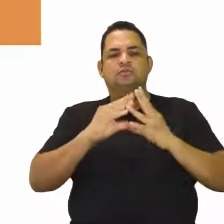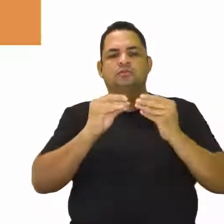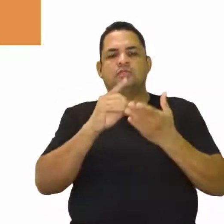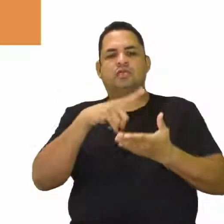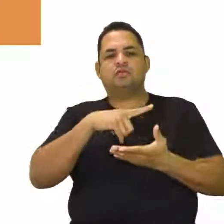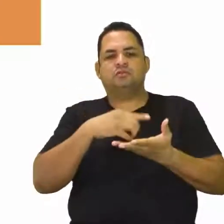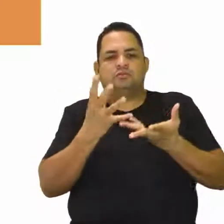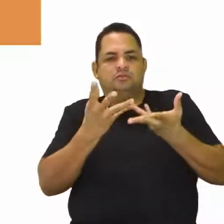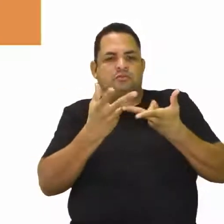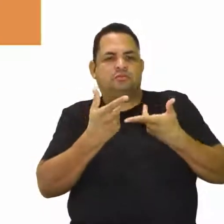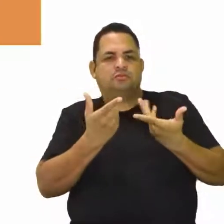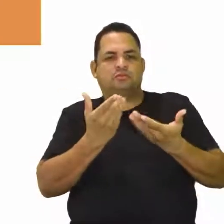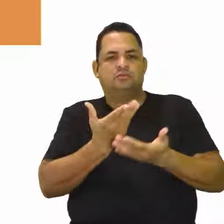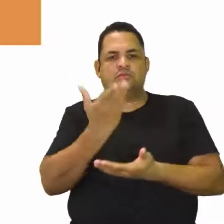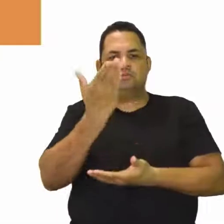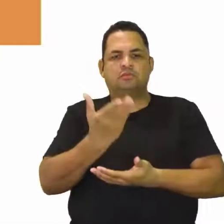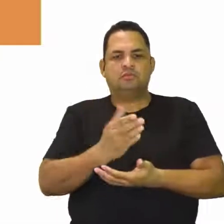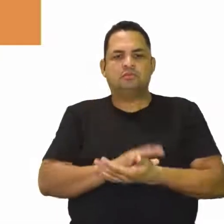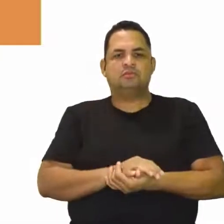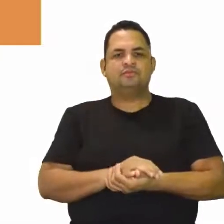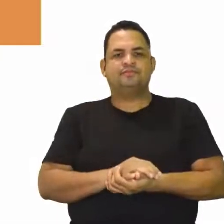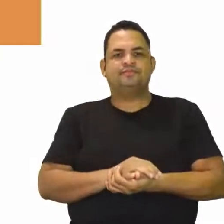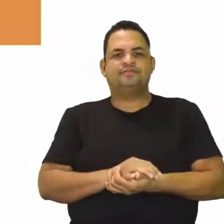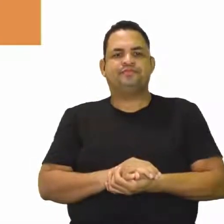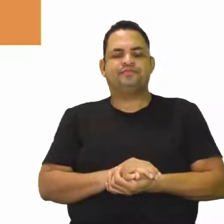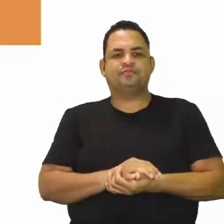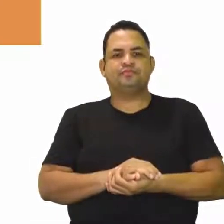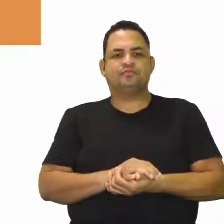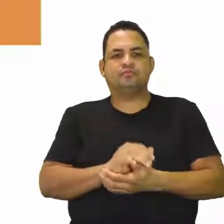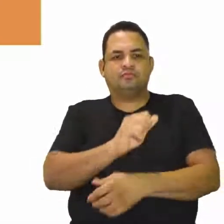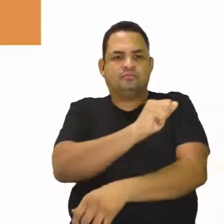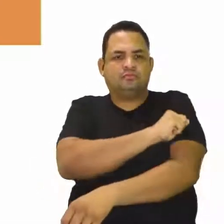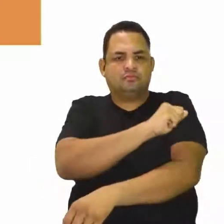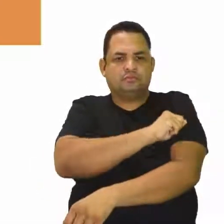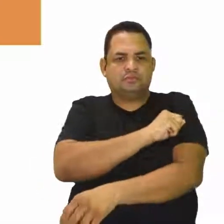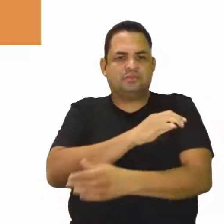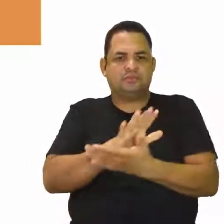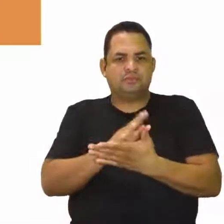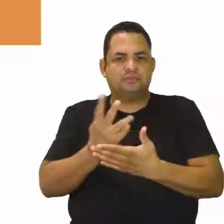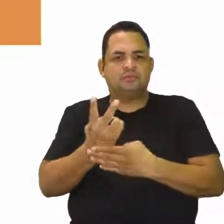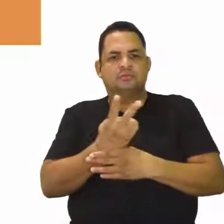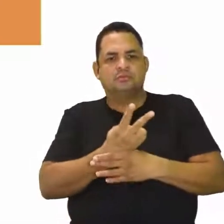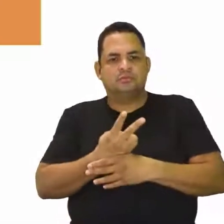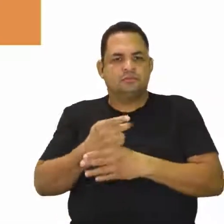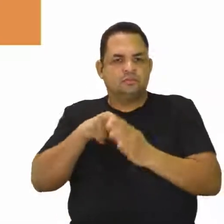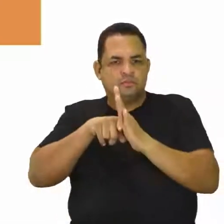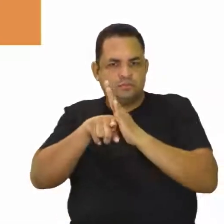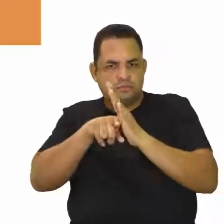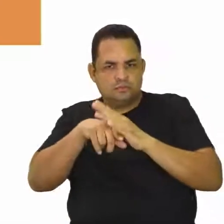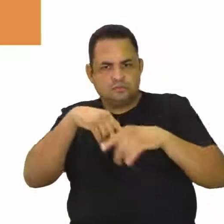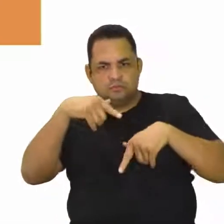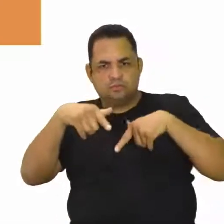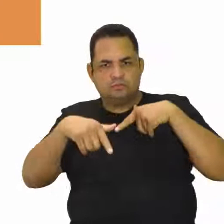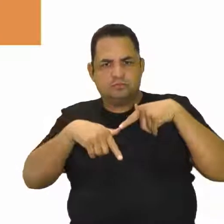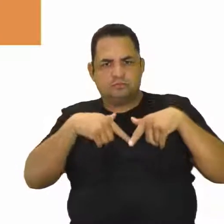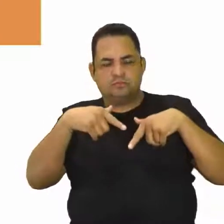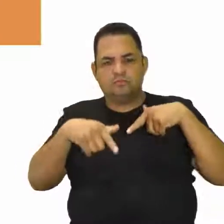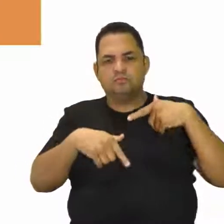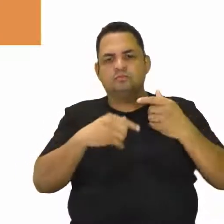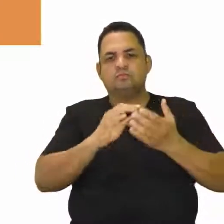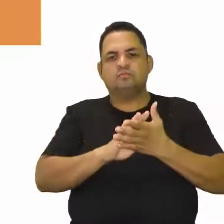as habilidades. Pois é. Então, aluno, você procurará analisar a